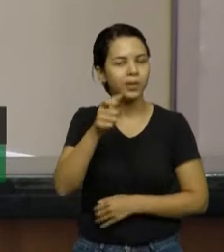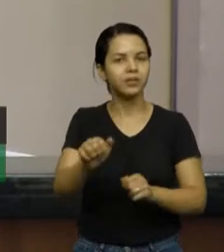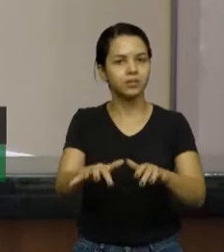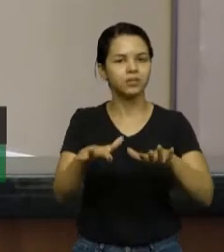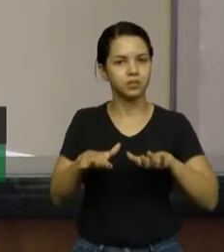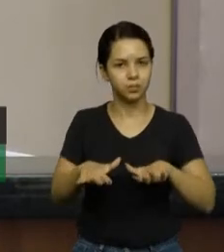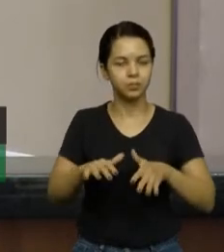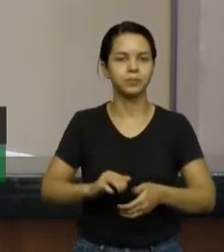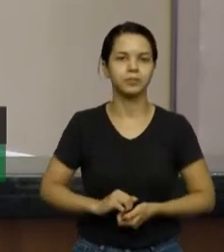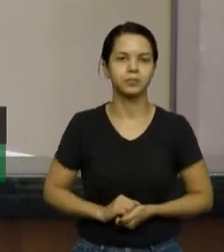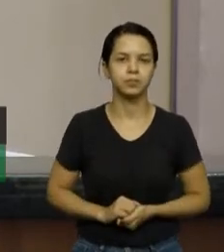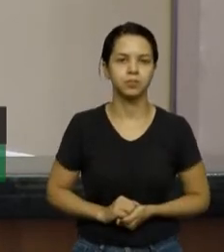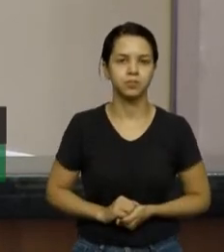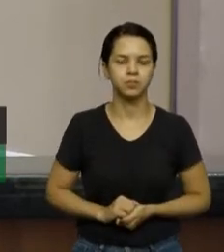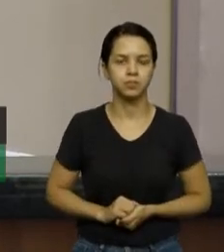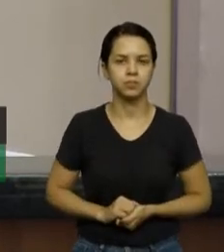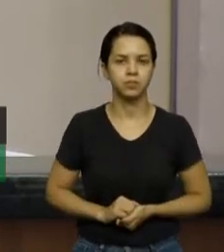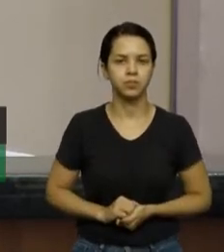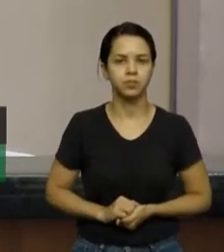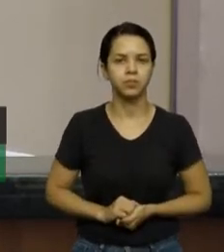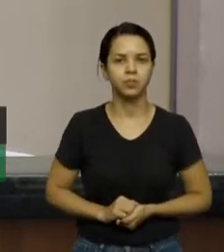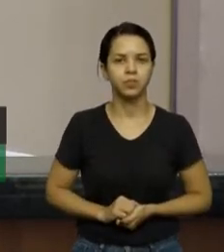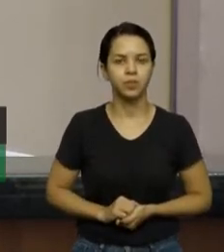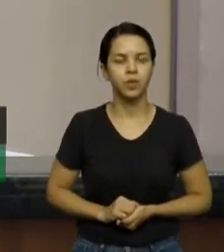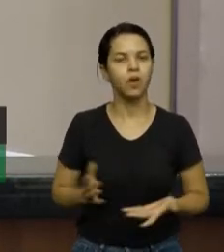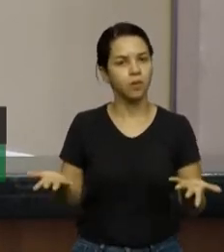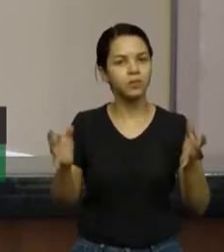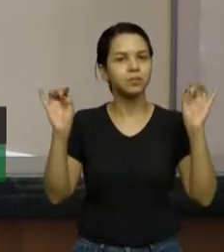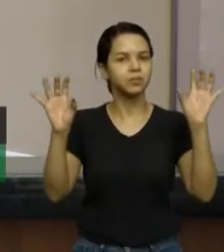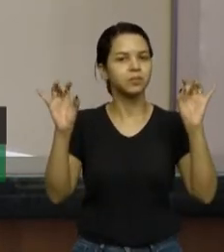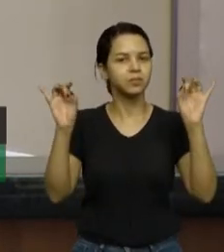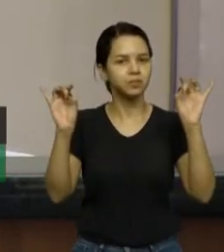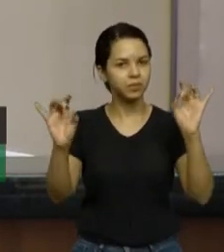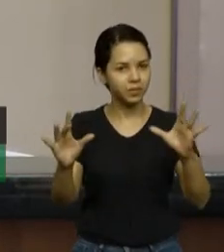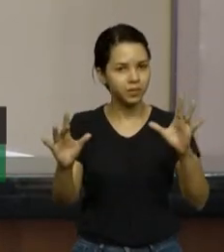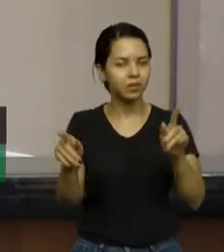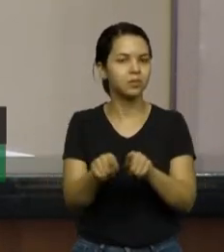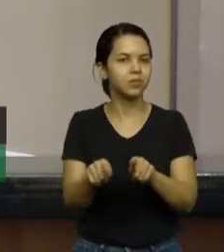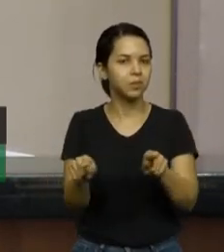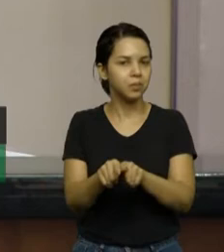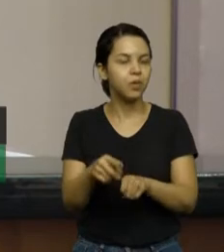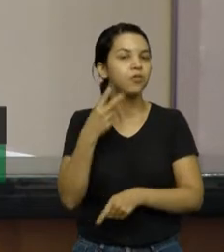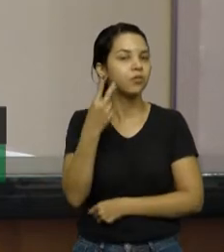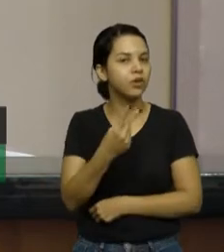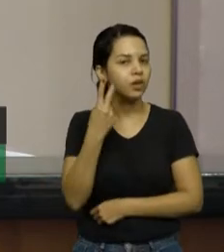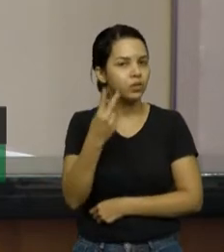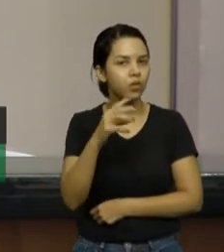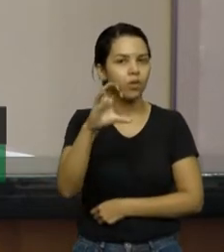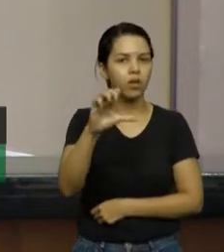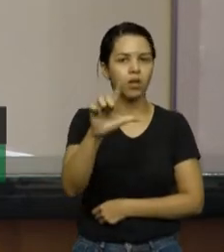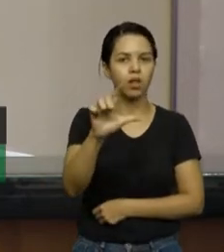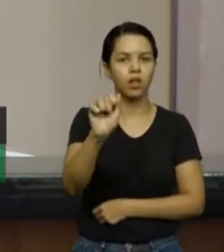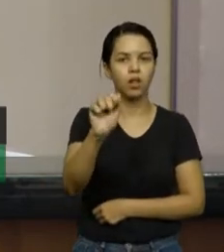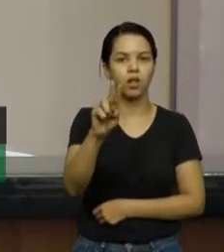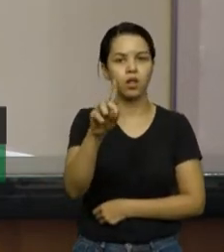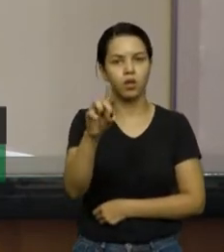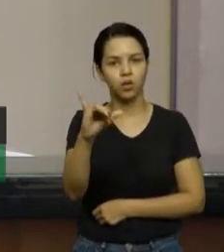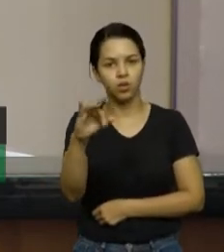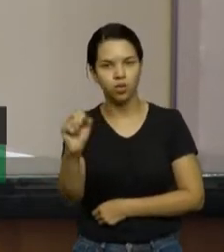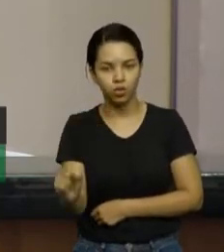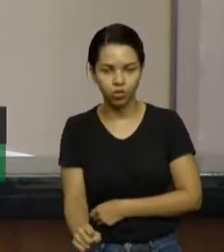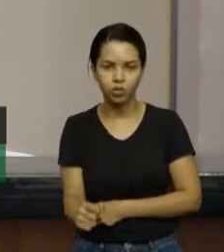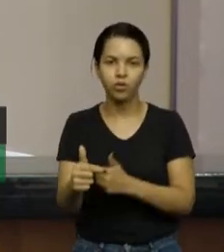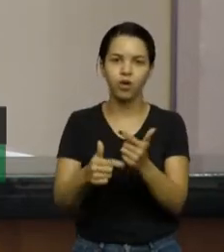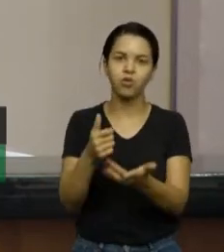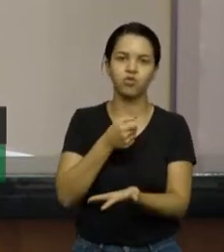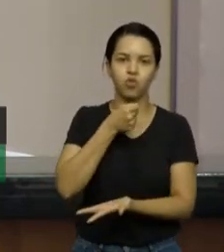sessão, de uma forma especial, o vereador Cláudio, do jornal e do